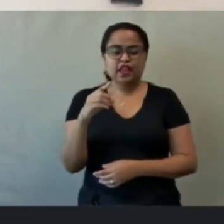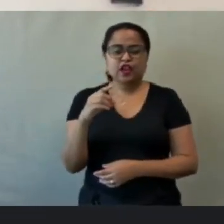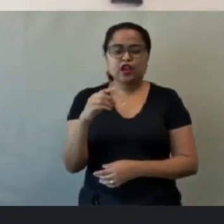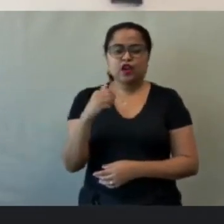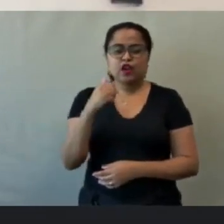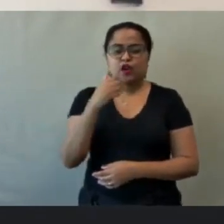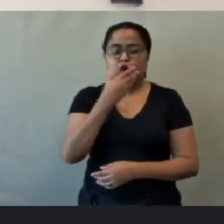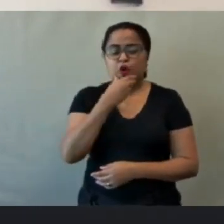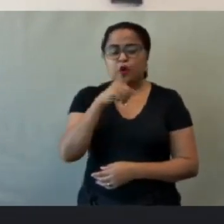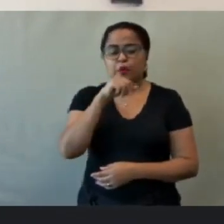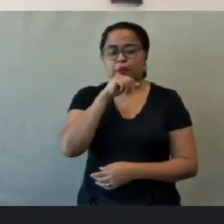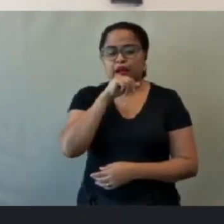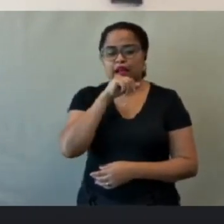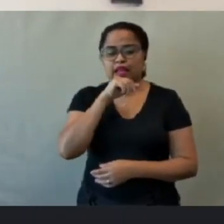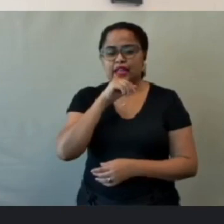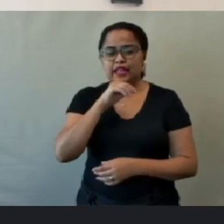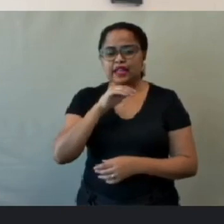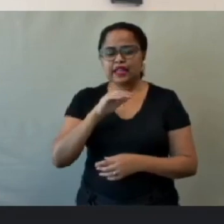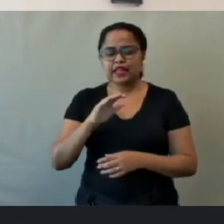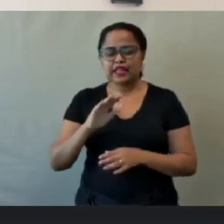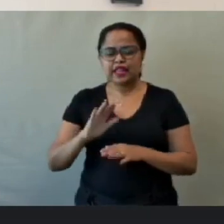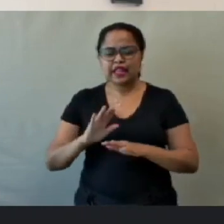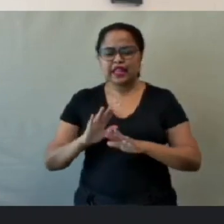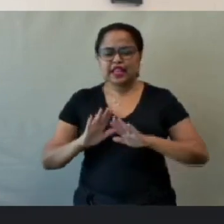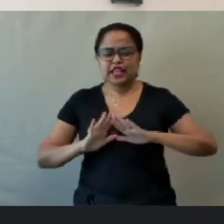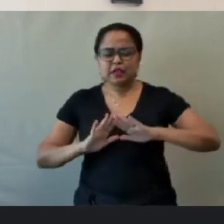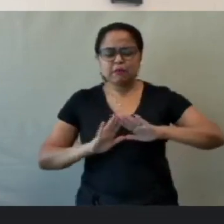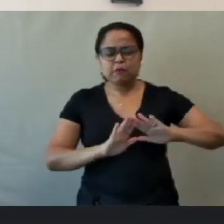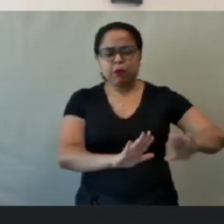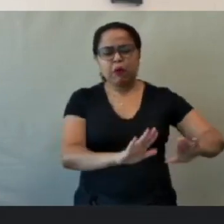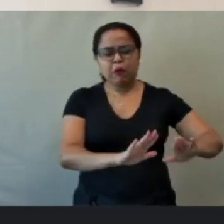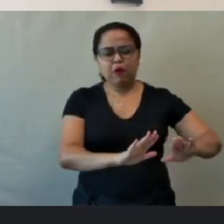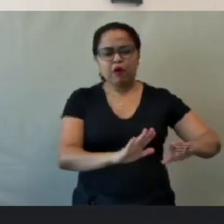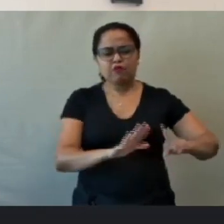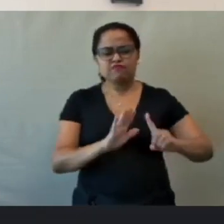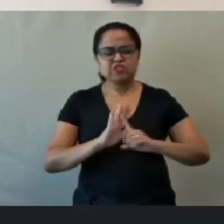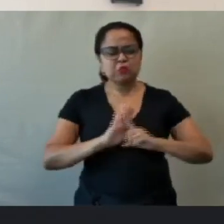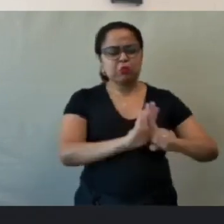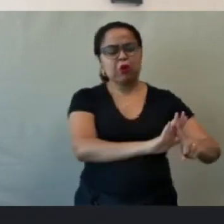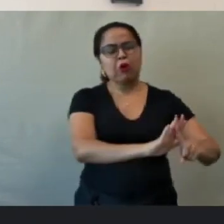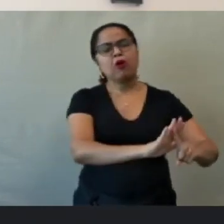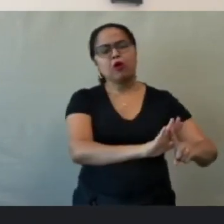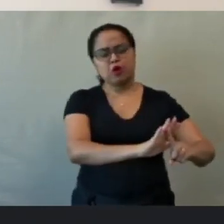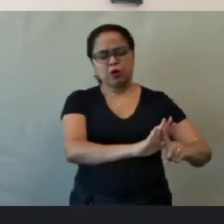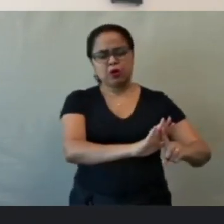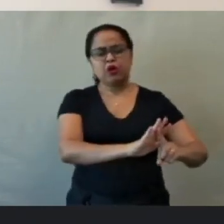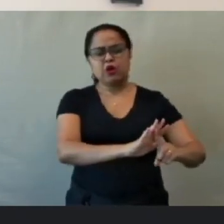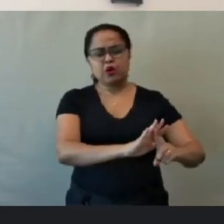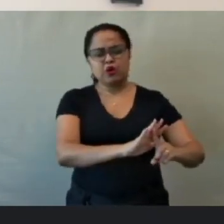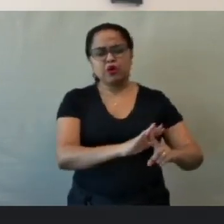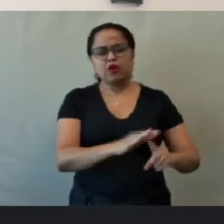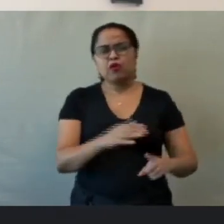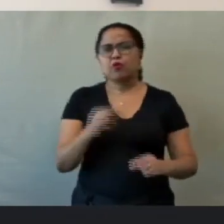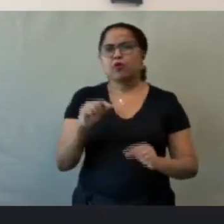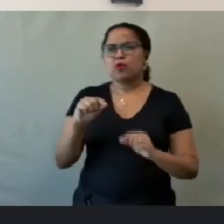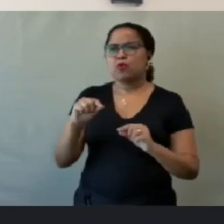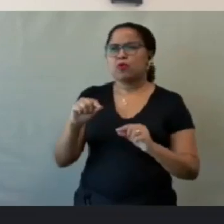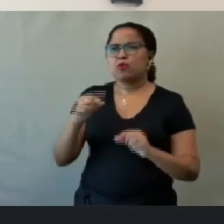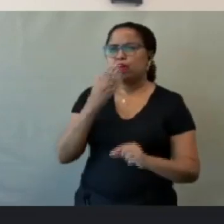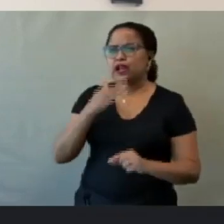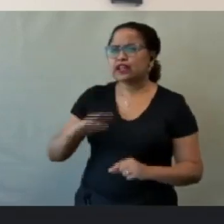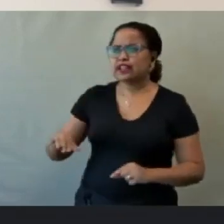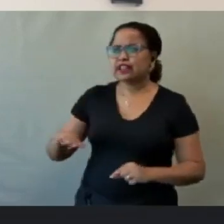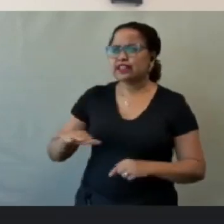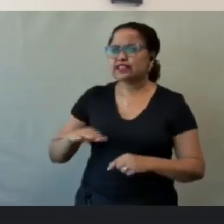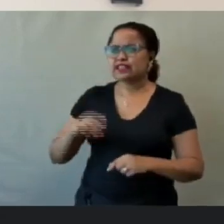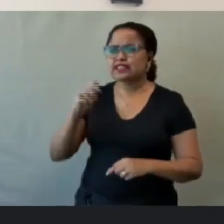criança negra porque abraçou o filho dele na escola, isso na creche, viu, gente, ali no Mato Grosso do Sul. Então, o dia que eu vi isso, eu